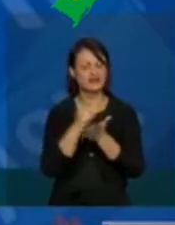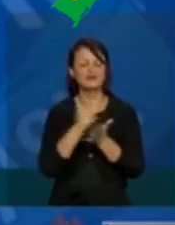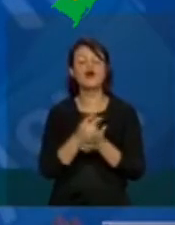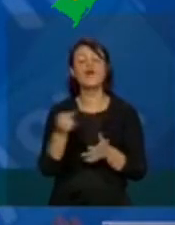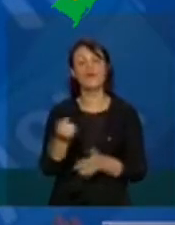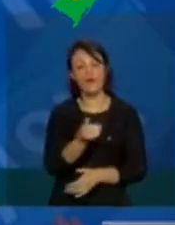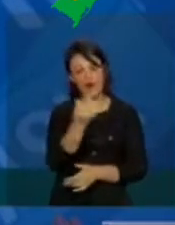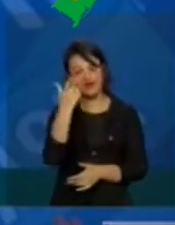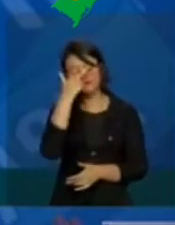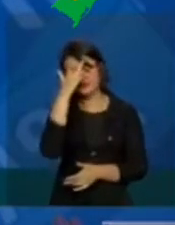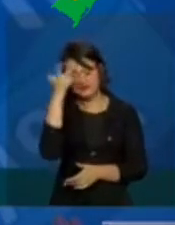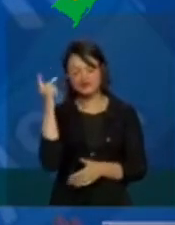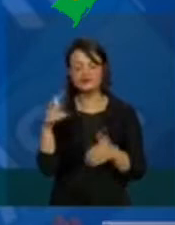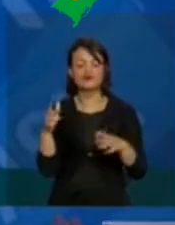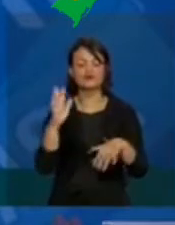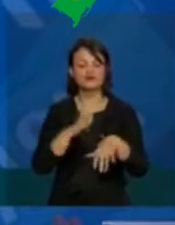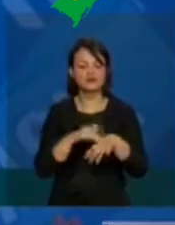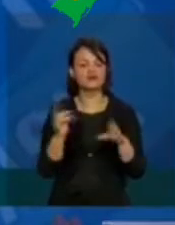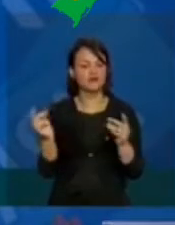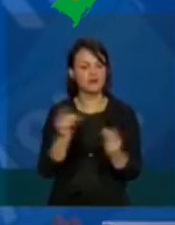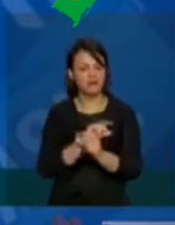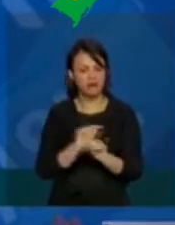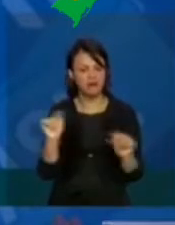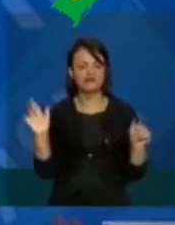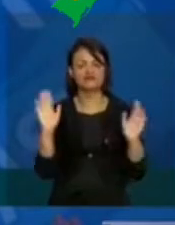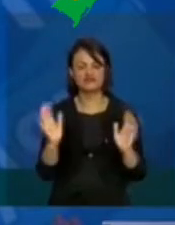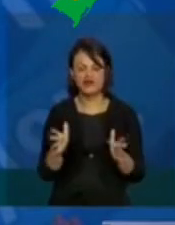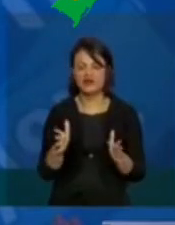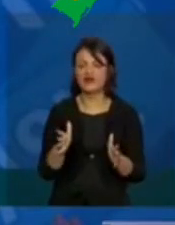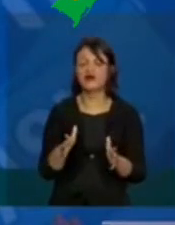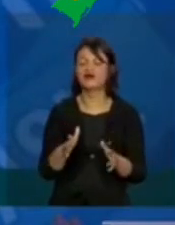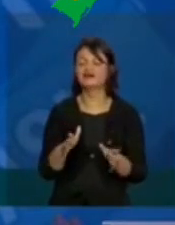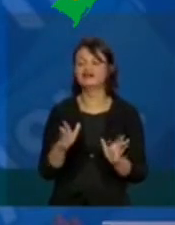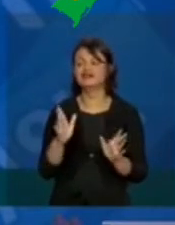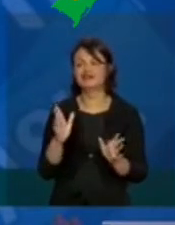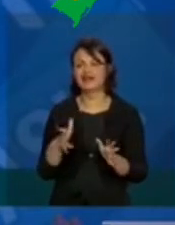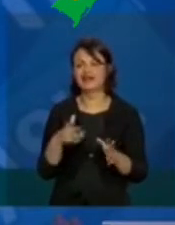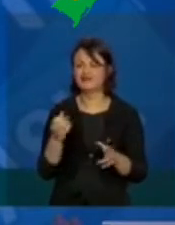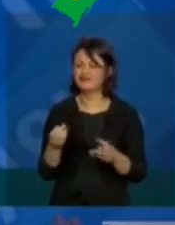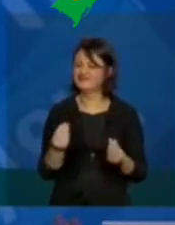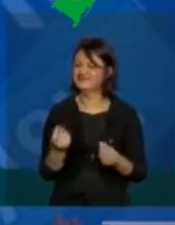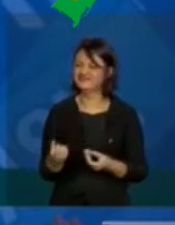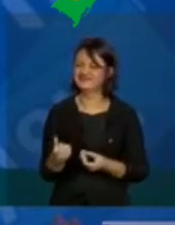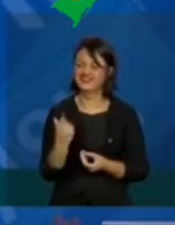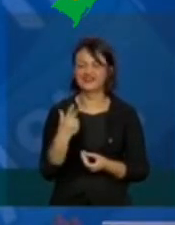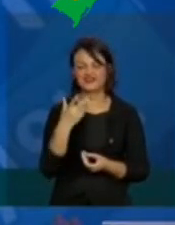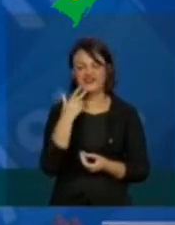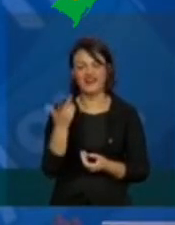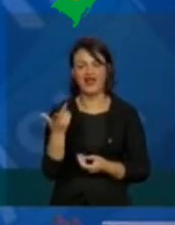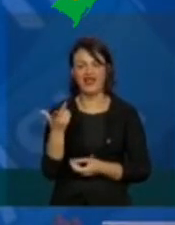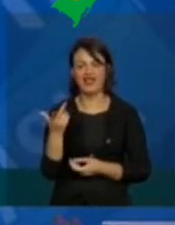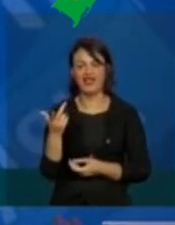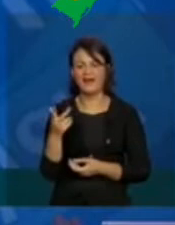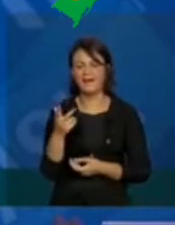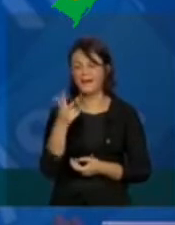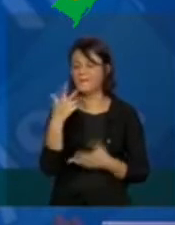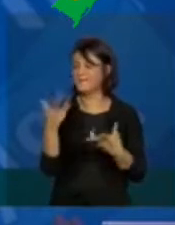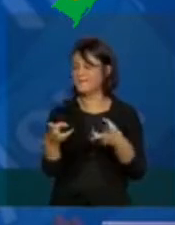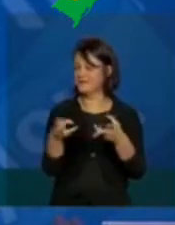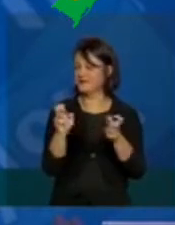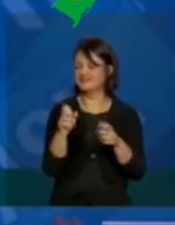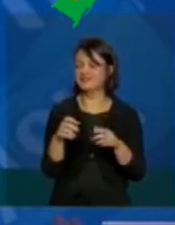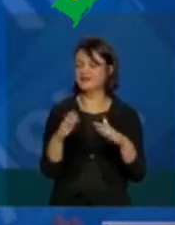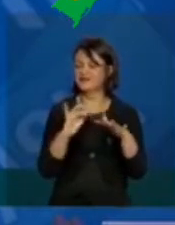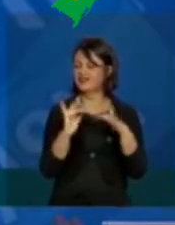quantos pacientes são recuperados? Até se criou uma narrativa um tanto estranha, né? Que parece que eu tenho percebido nas